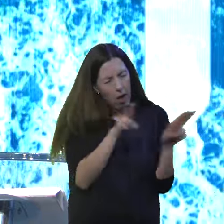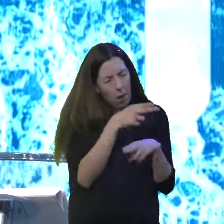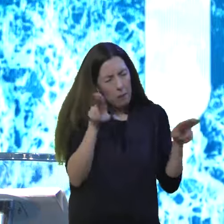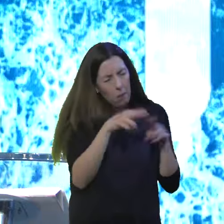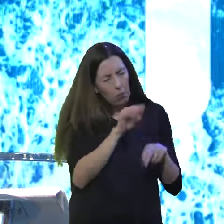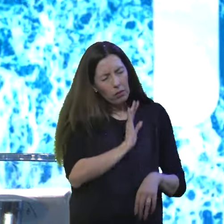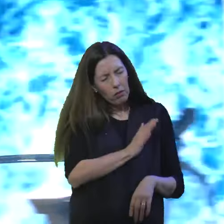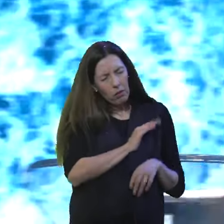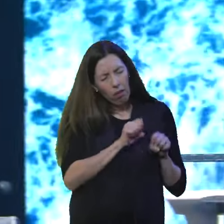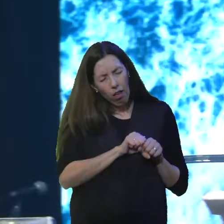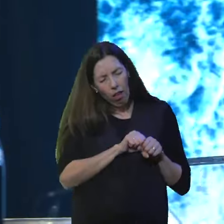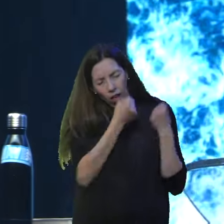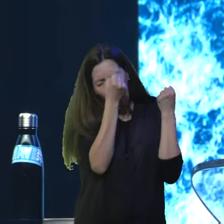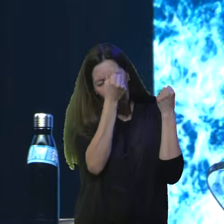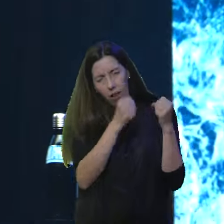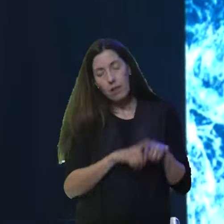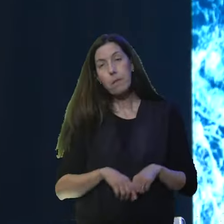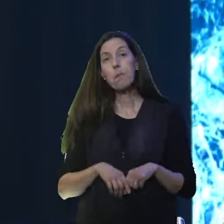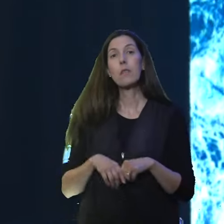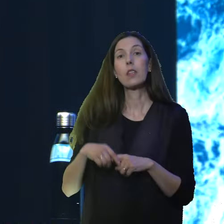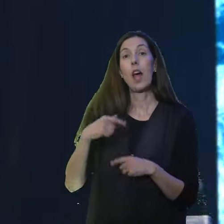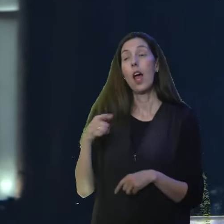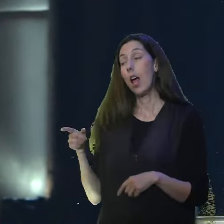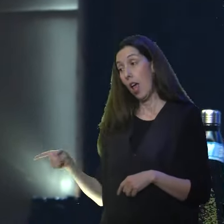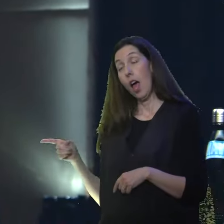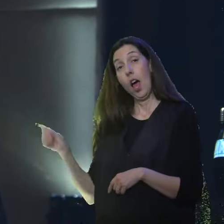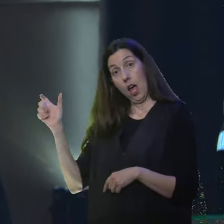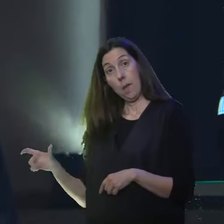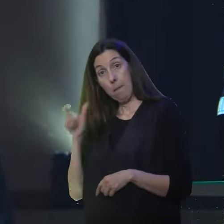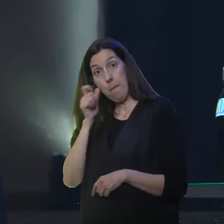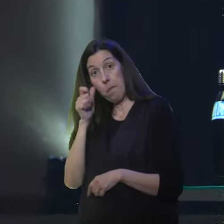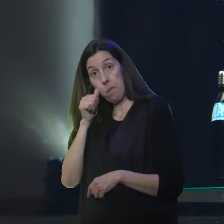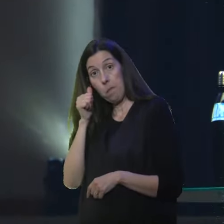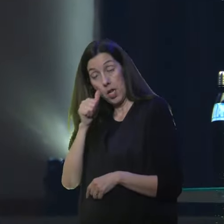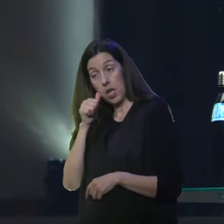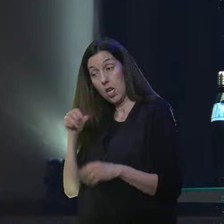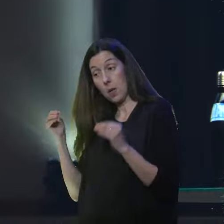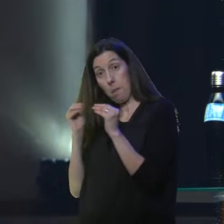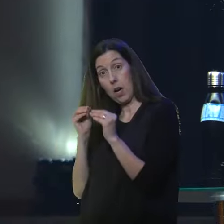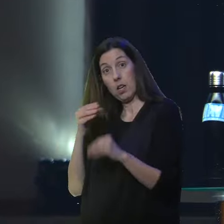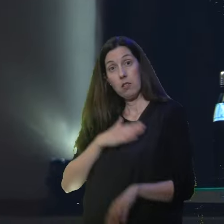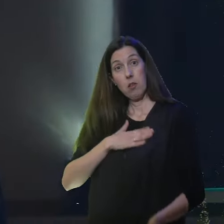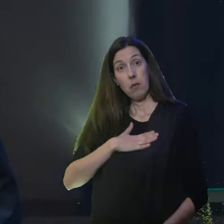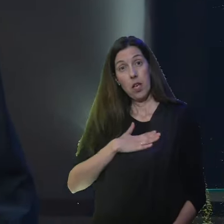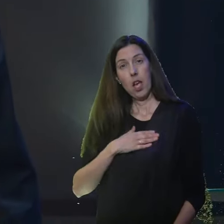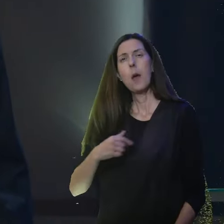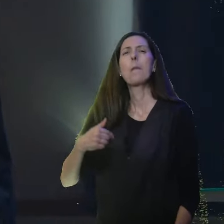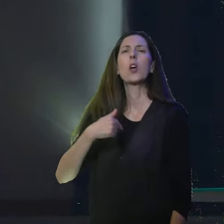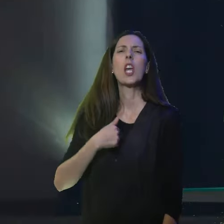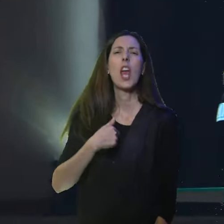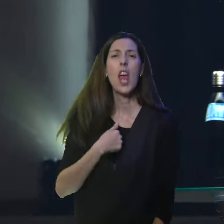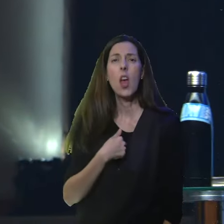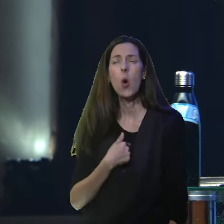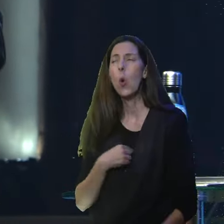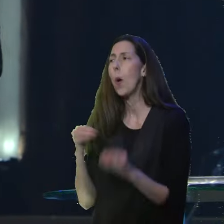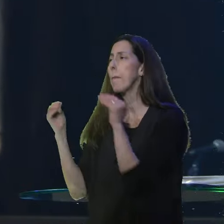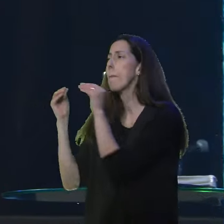cortar o coração, e depois eu descobri que ela parou de ficar comigo, sabe por quê? Porque eu beijava mal.